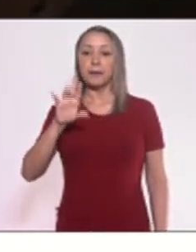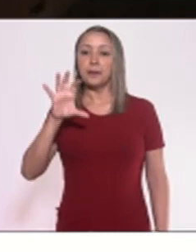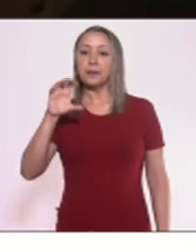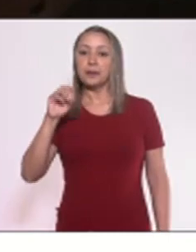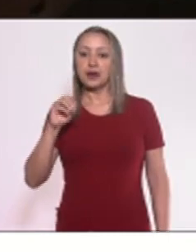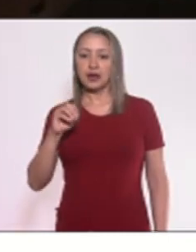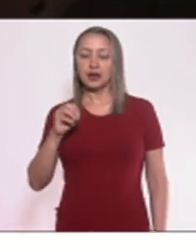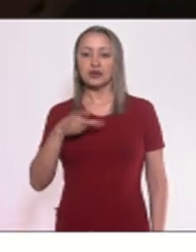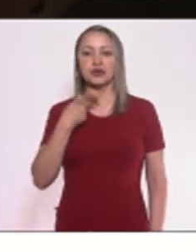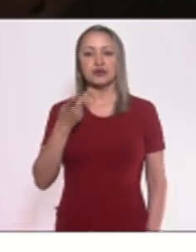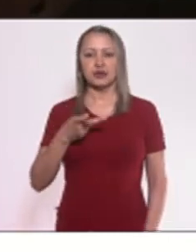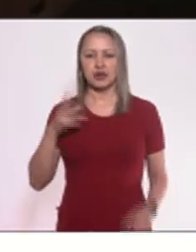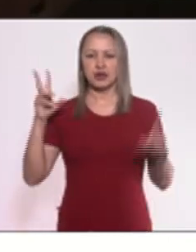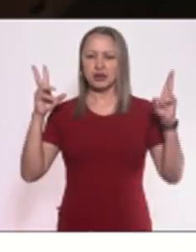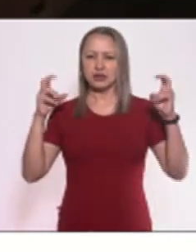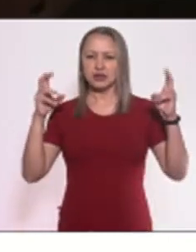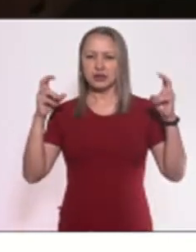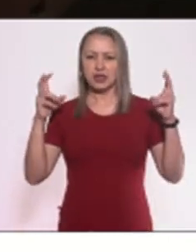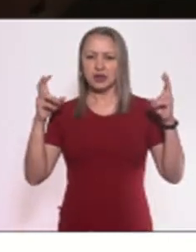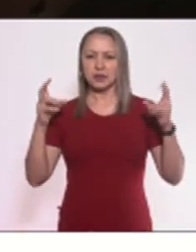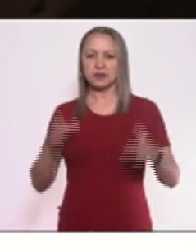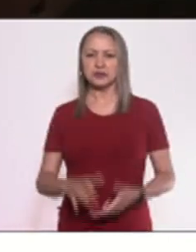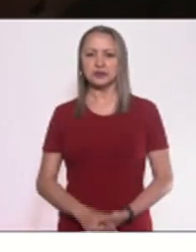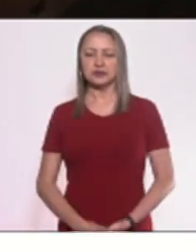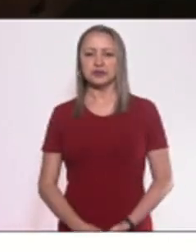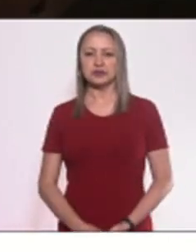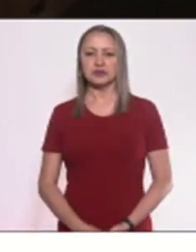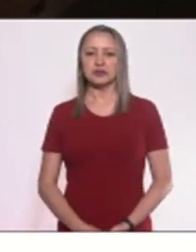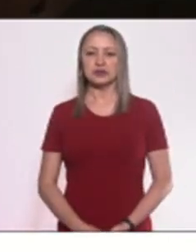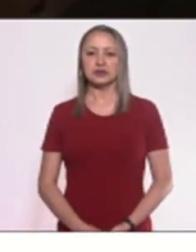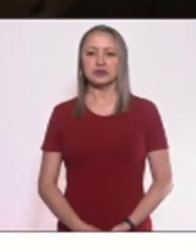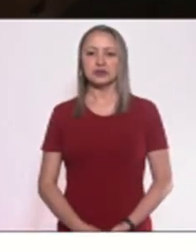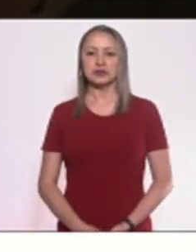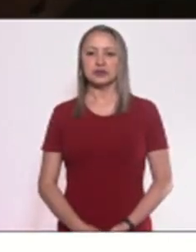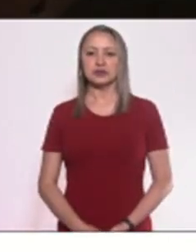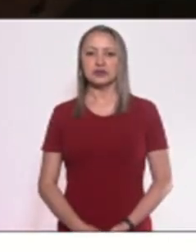sobre se deve